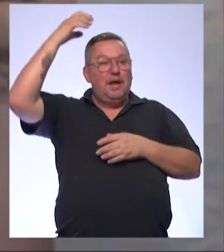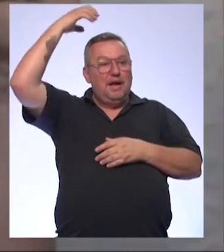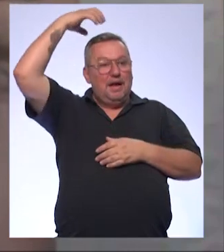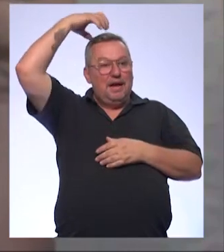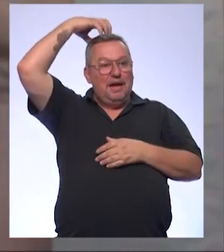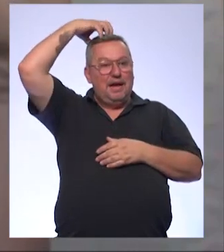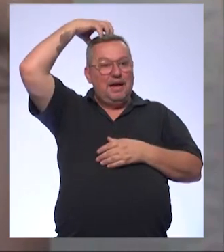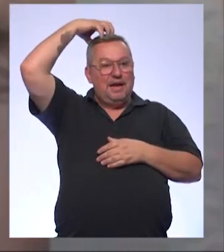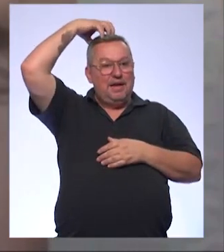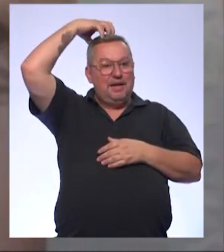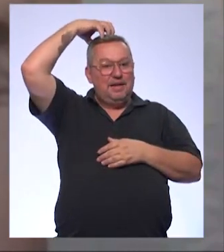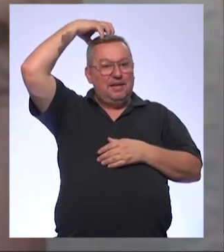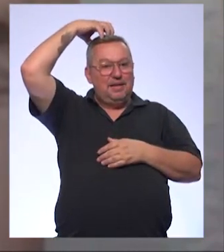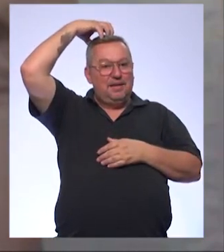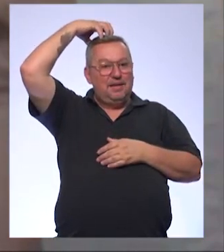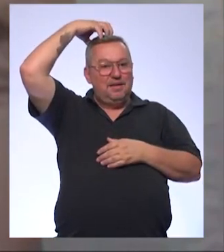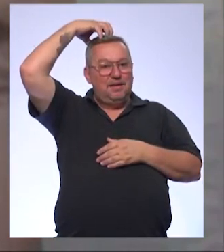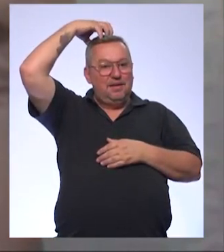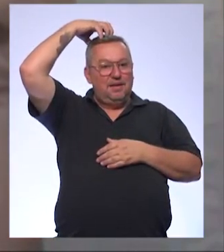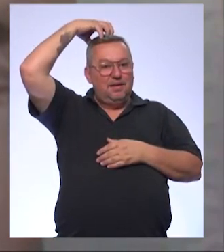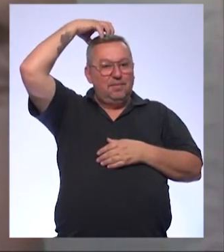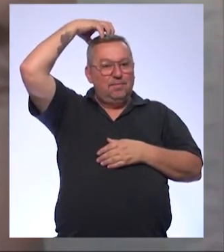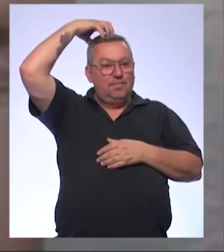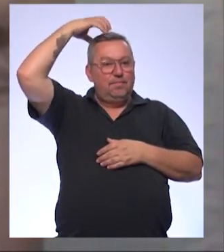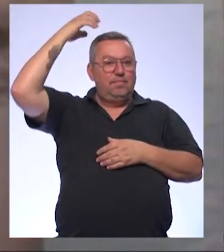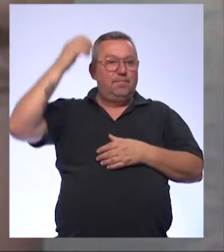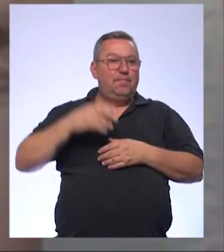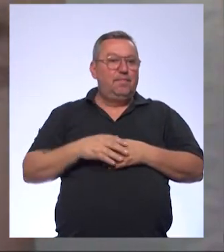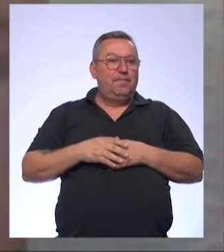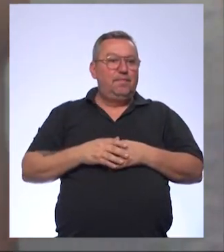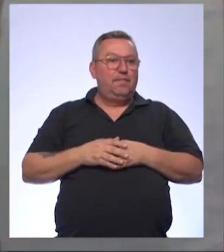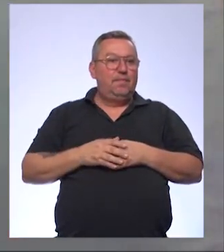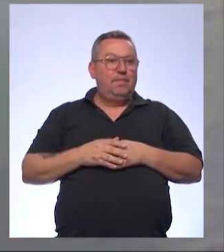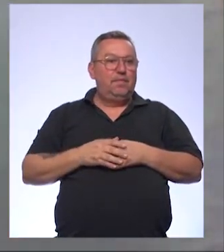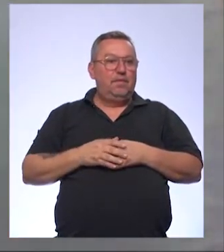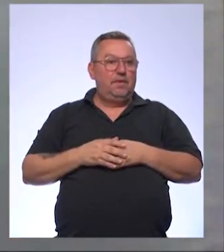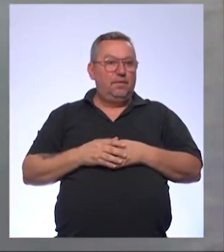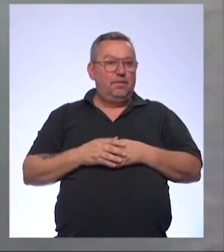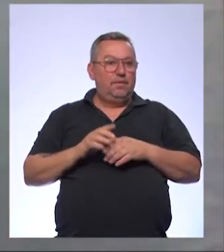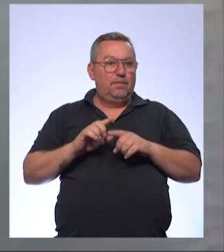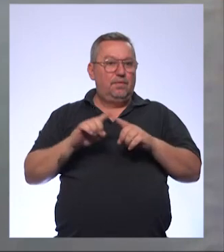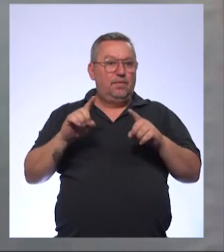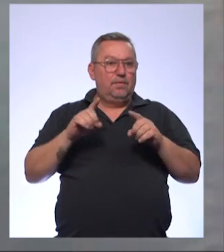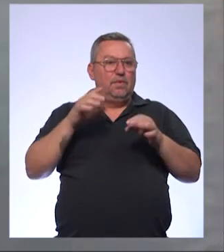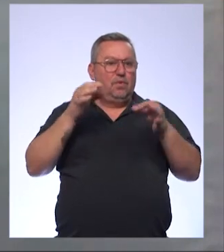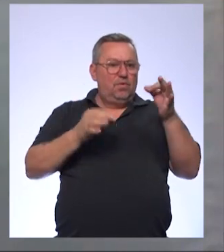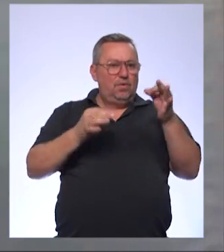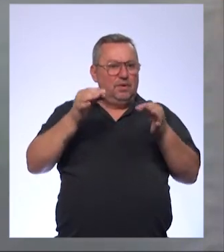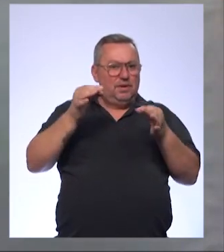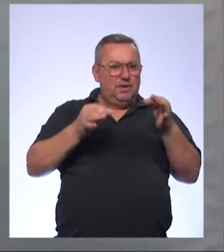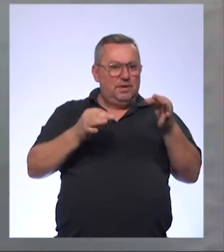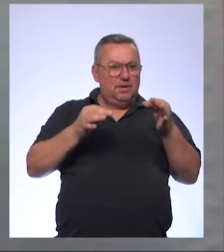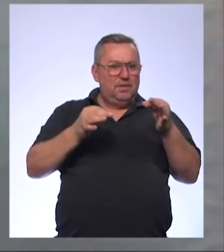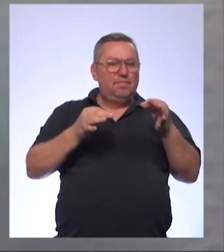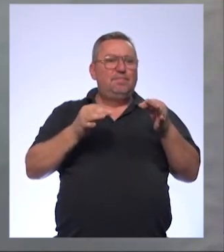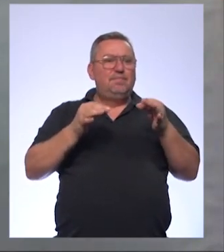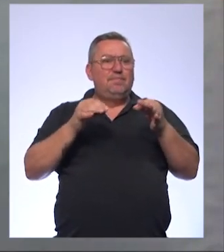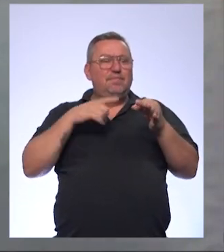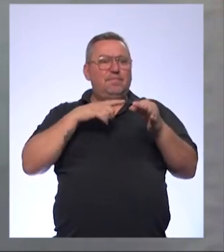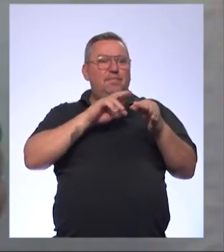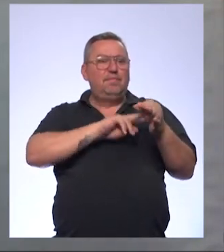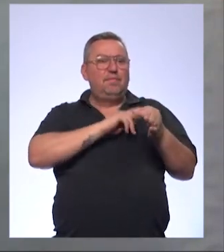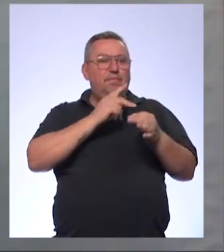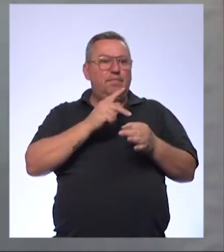segunda era dos hebreus, a era dos juízes. Na era dos juízes, os hebreus já